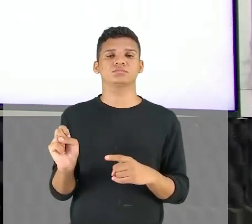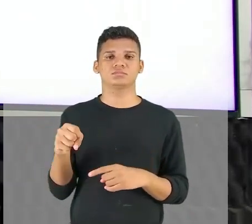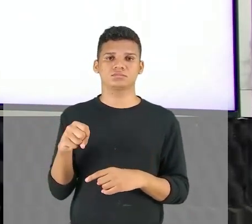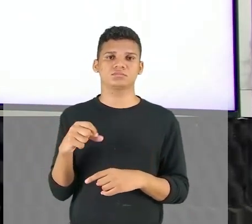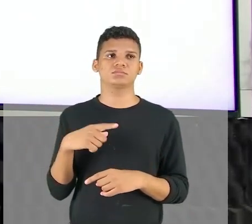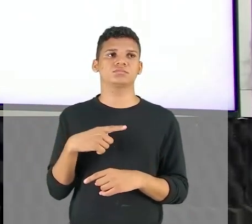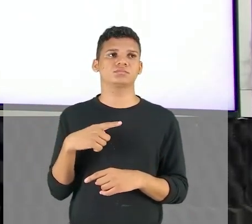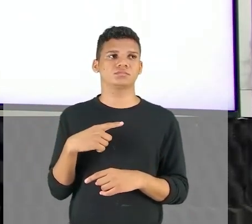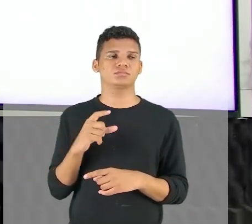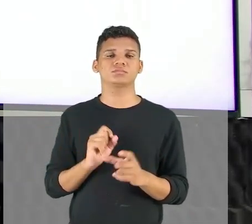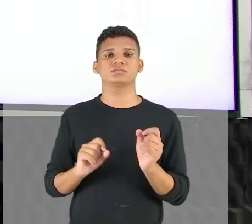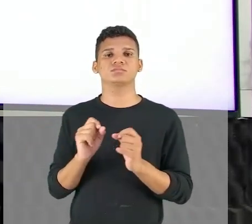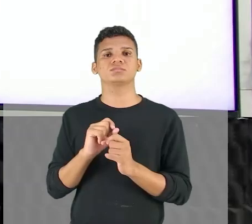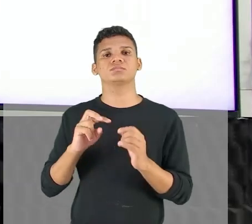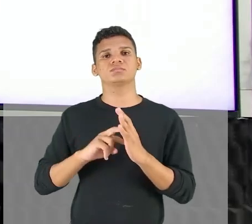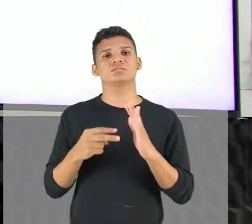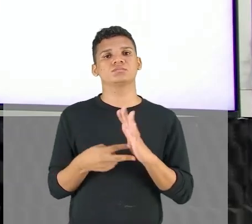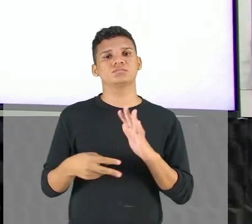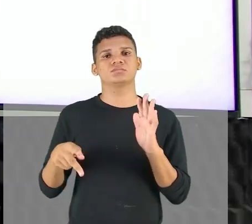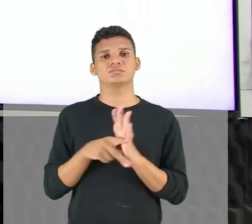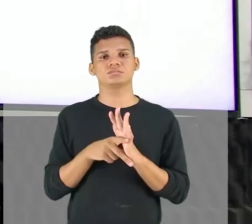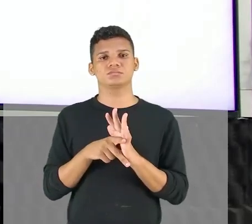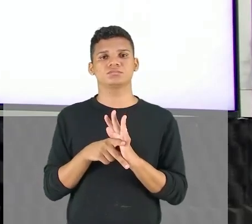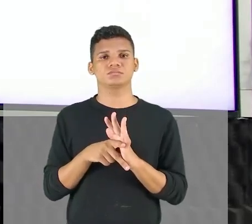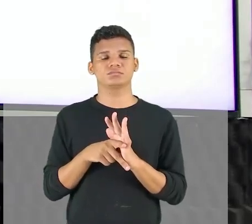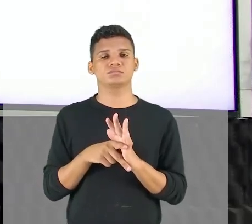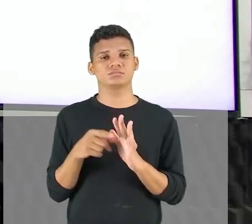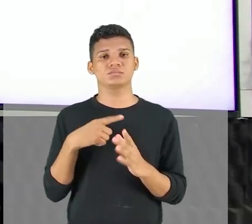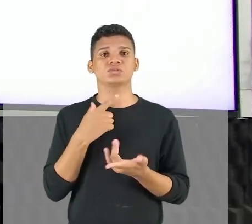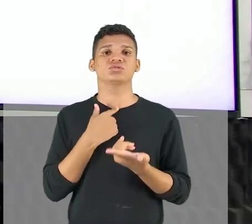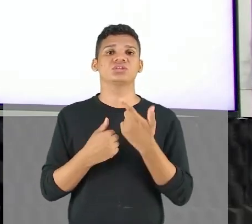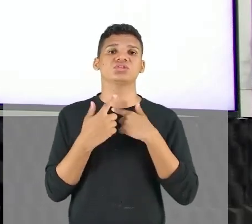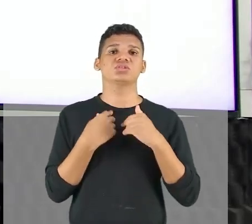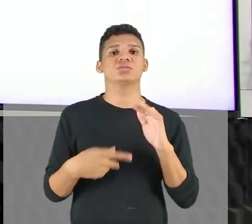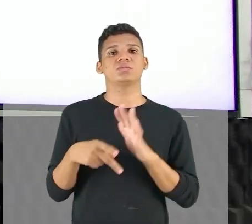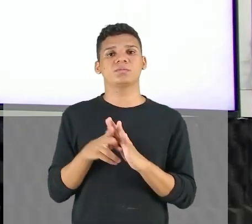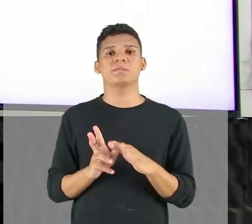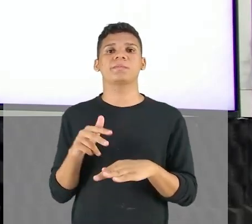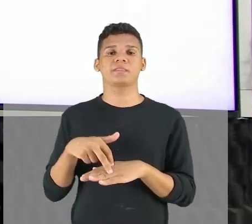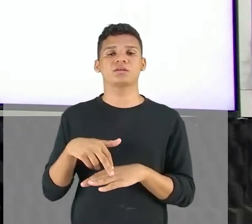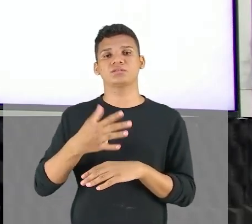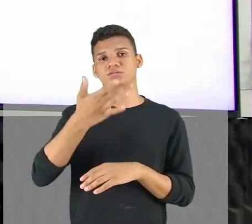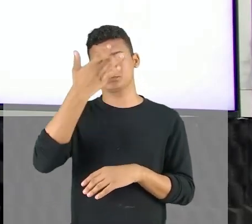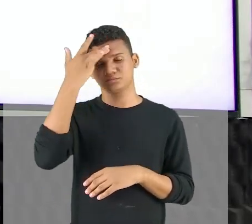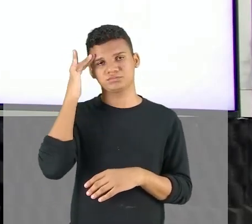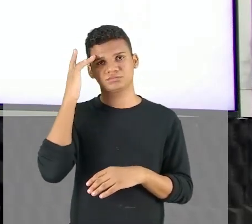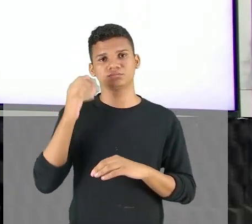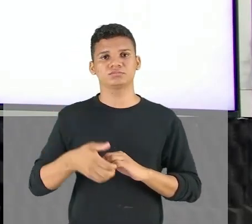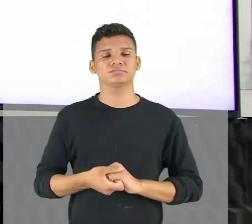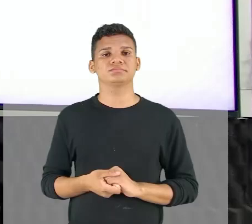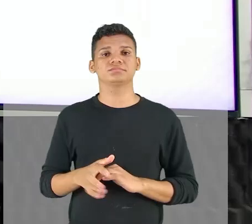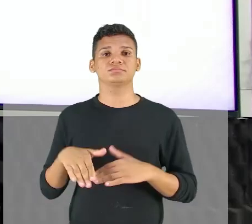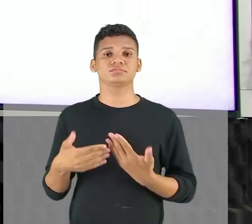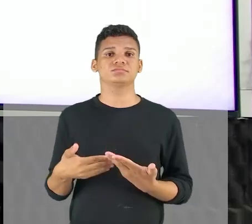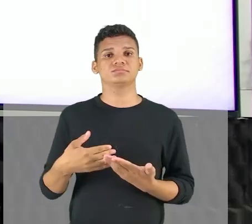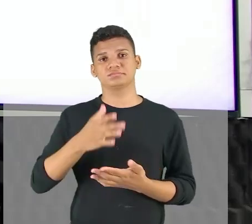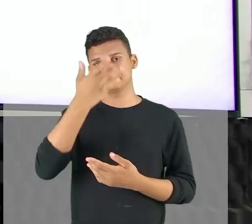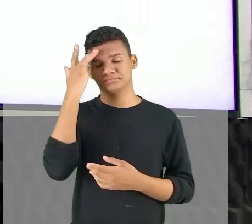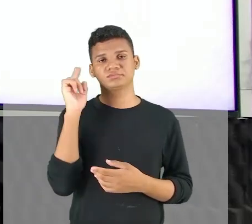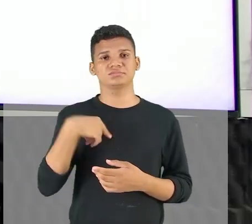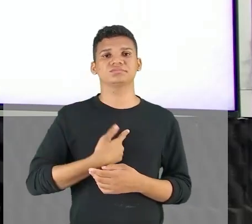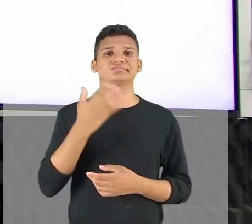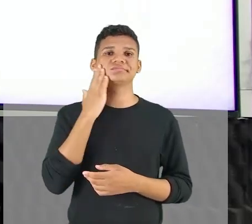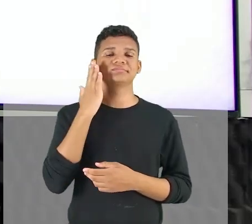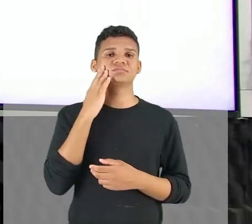essa imposição de uma moral de rebanho capaz de atrofiar essa vontade de potência dos indivíduos, beleza? Então, pessoal, para a gente